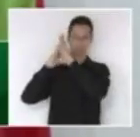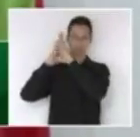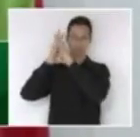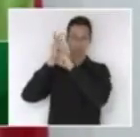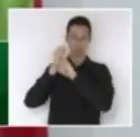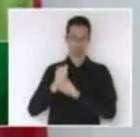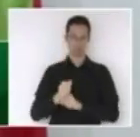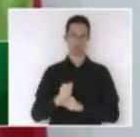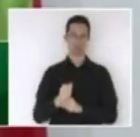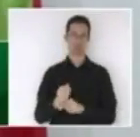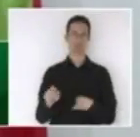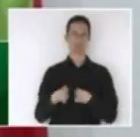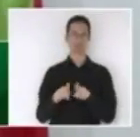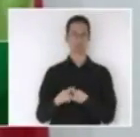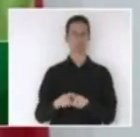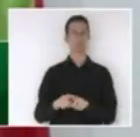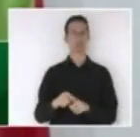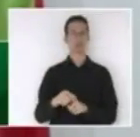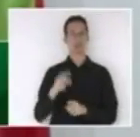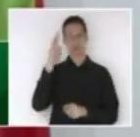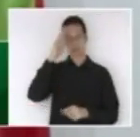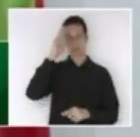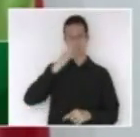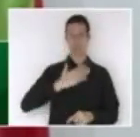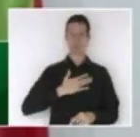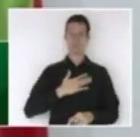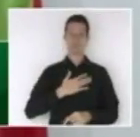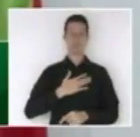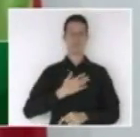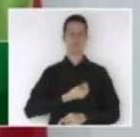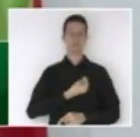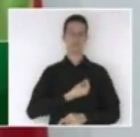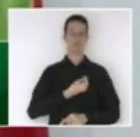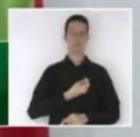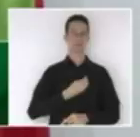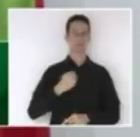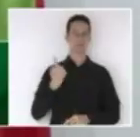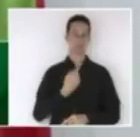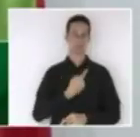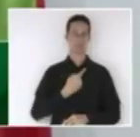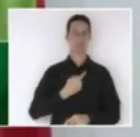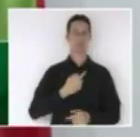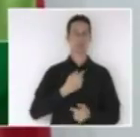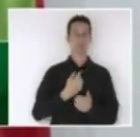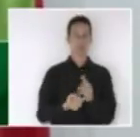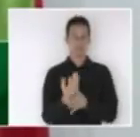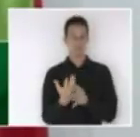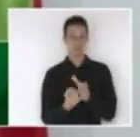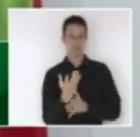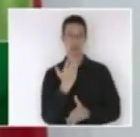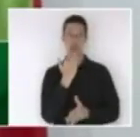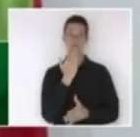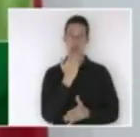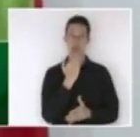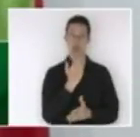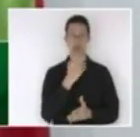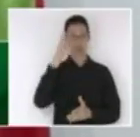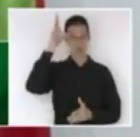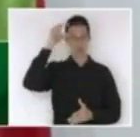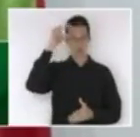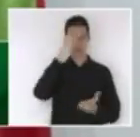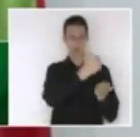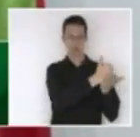produzimos alimentos junto com o cavalo, né, na história da minha família, que vem também do Rio Grande do